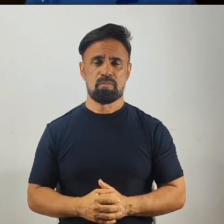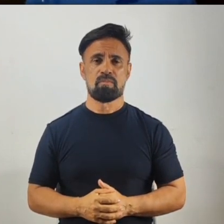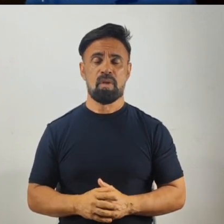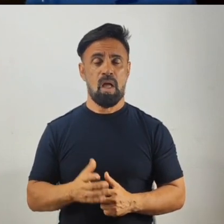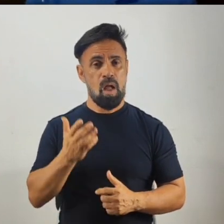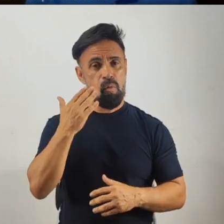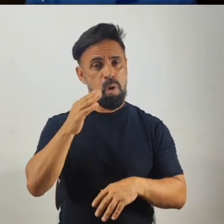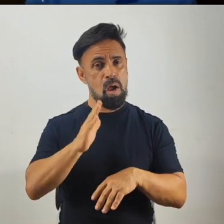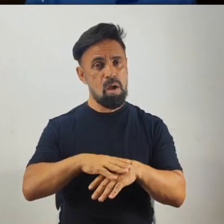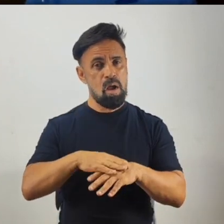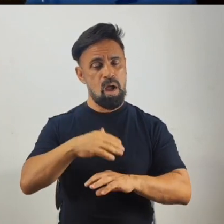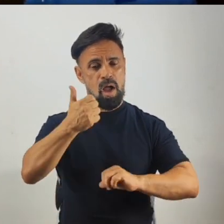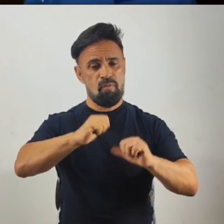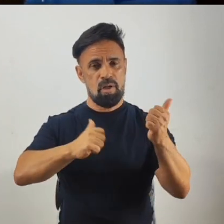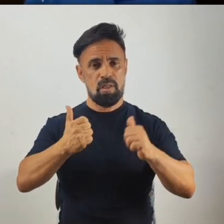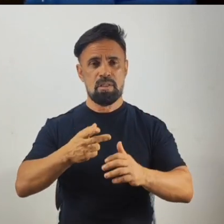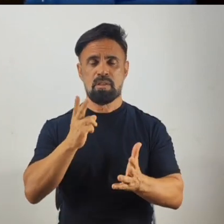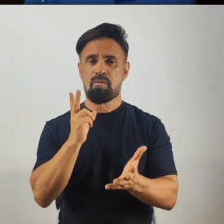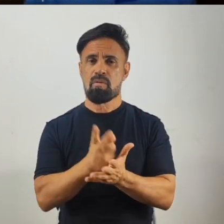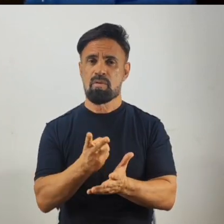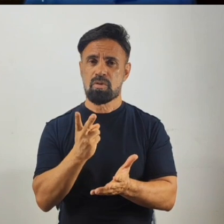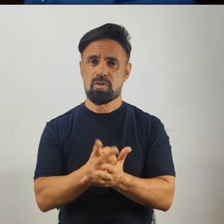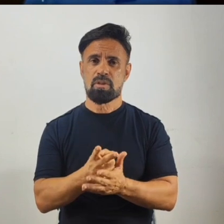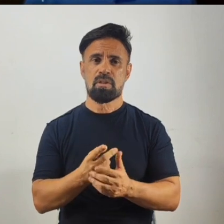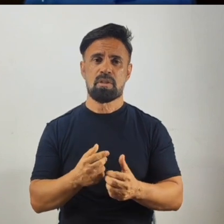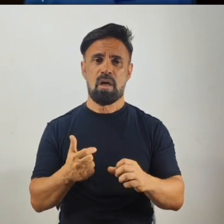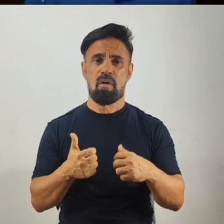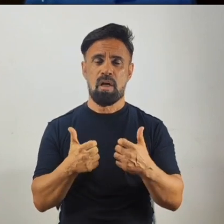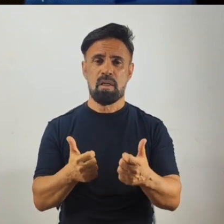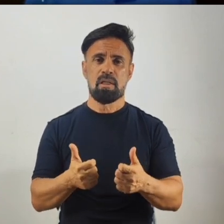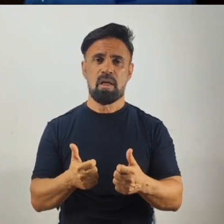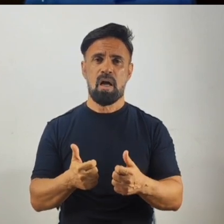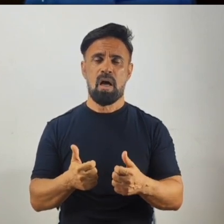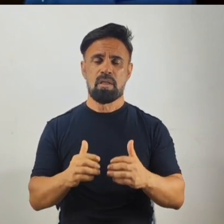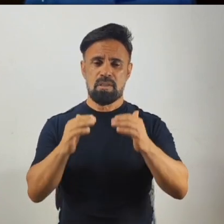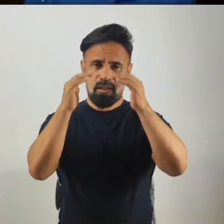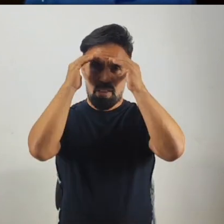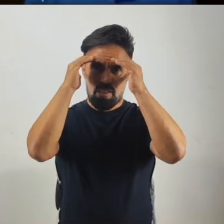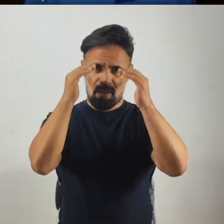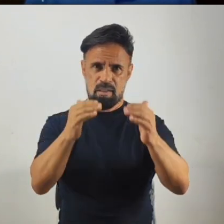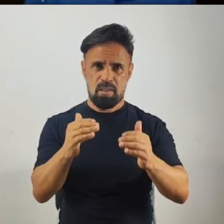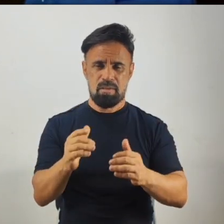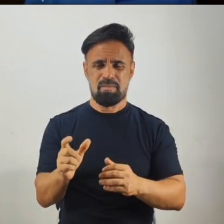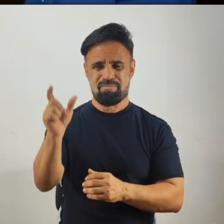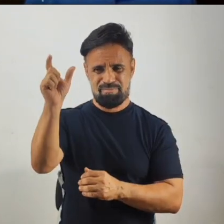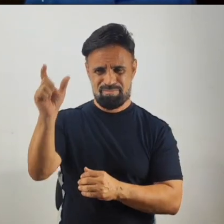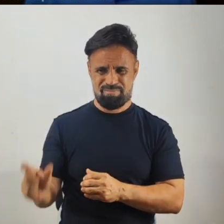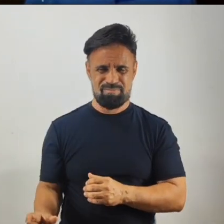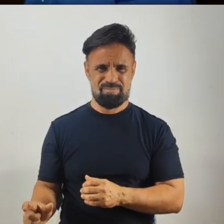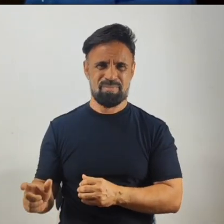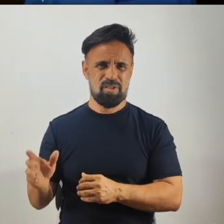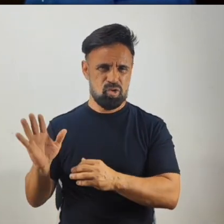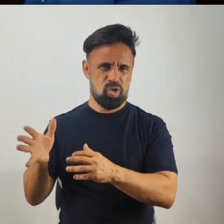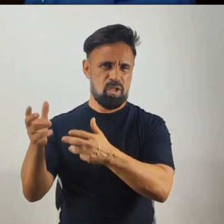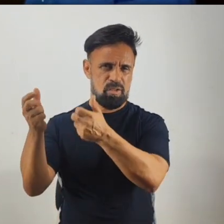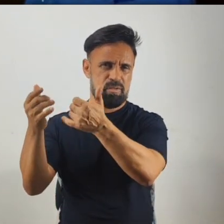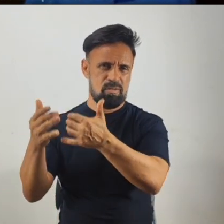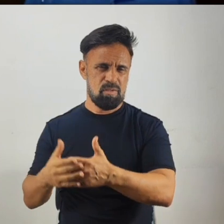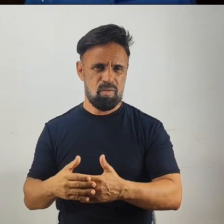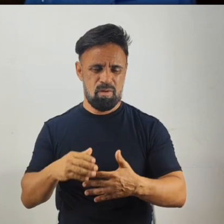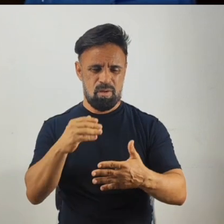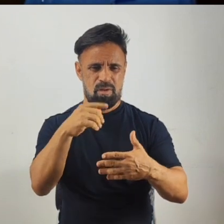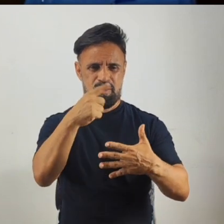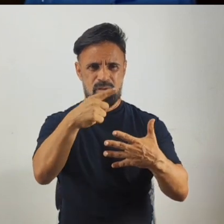aquilo que vimos falando antes. Isso implica uma avaliação constante da qualidade, seguindo os preceitos de Dona